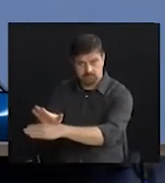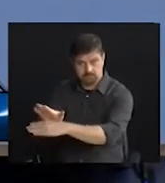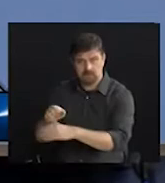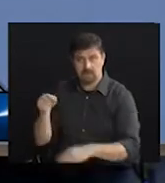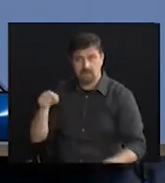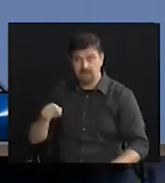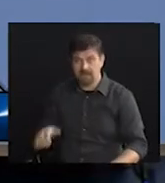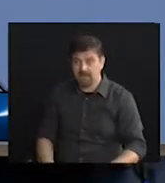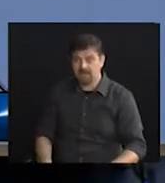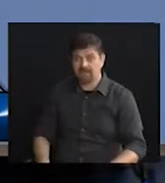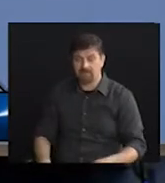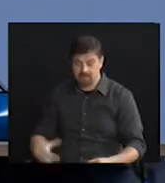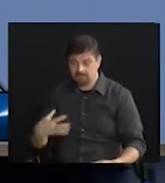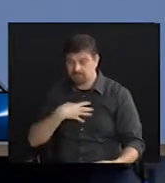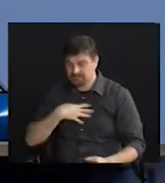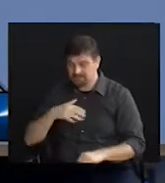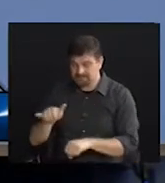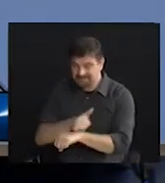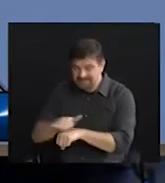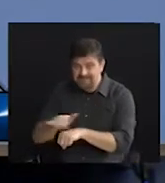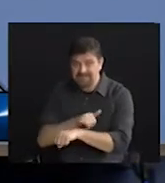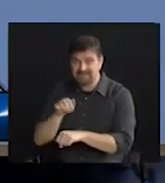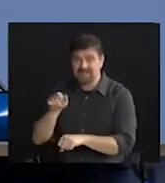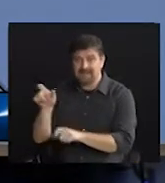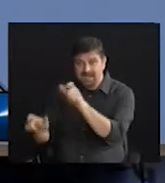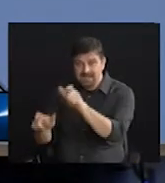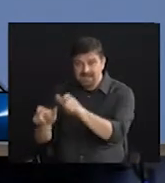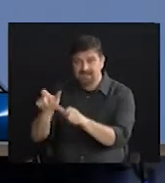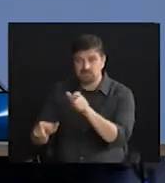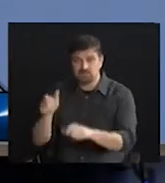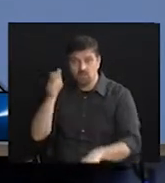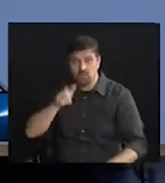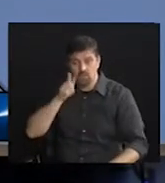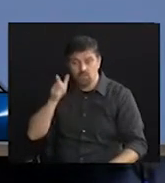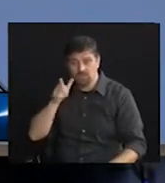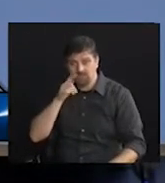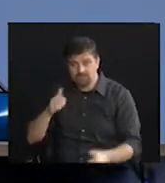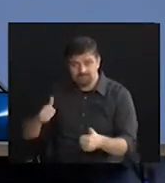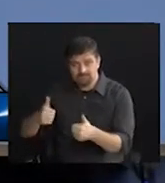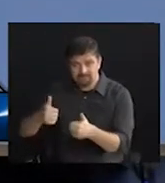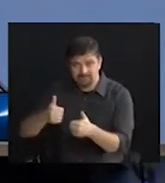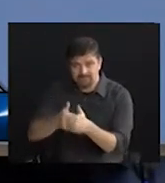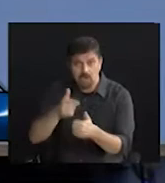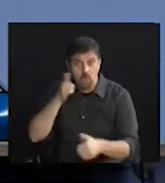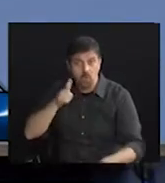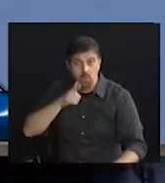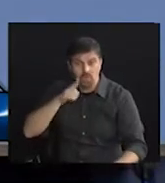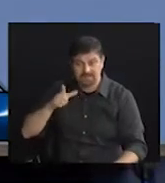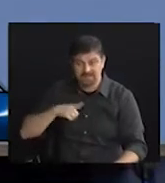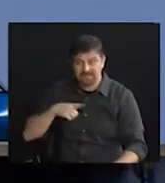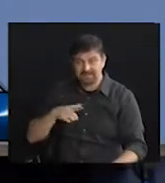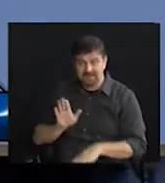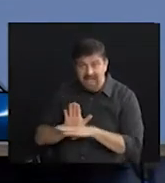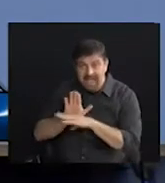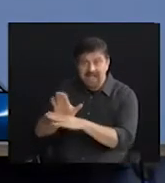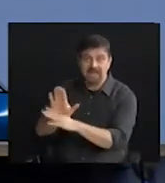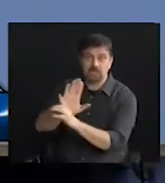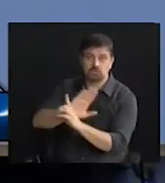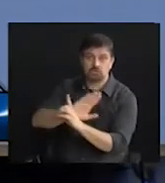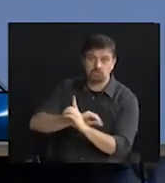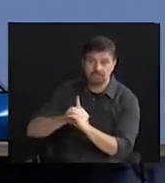pudessem chegar mais próximas do que é o arcabouço das políticas de assistência social